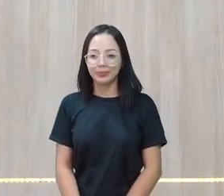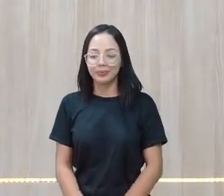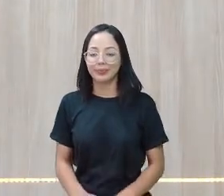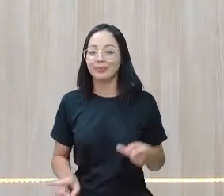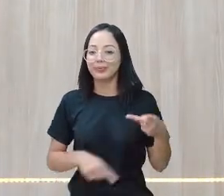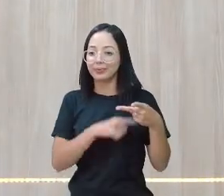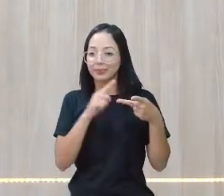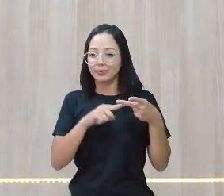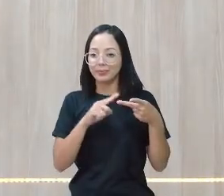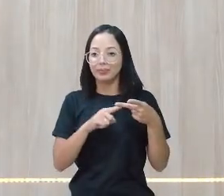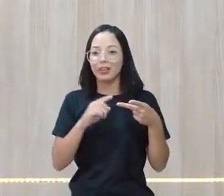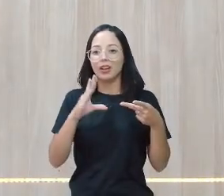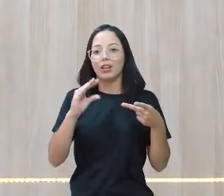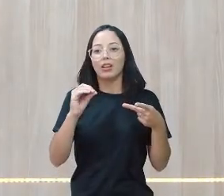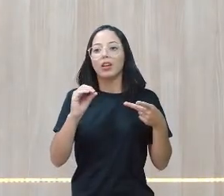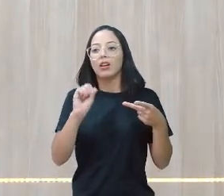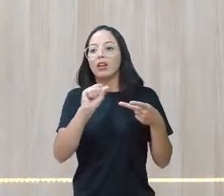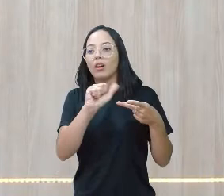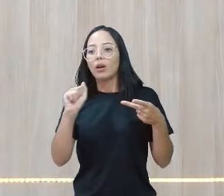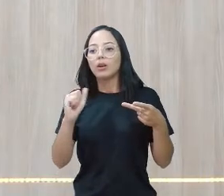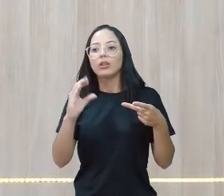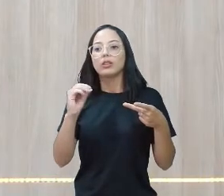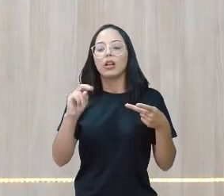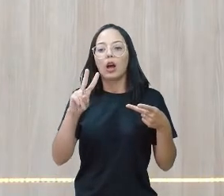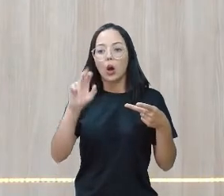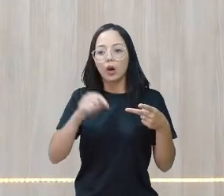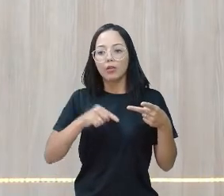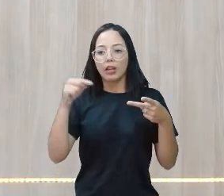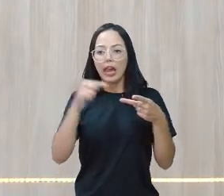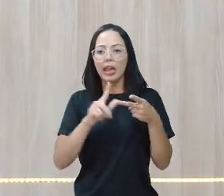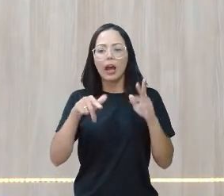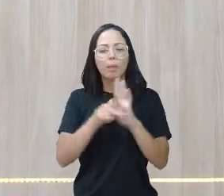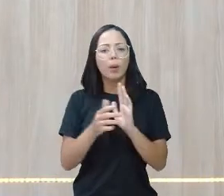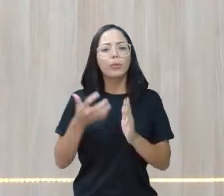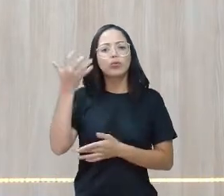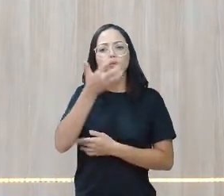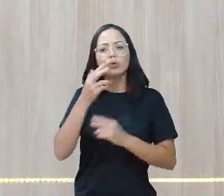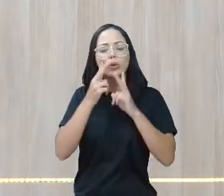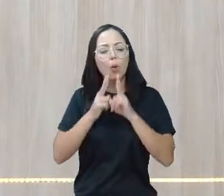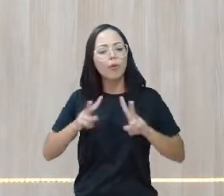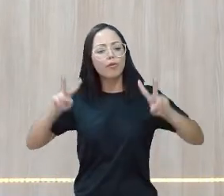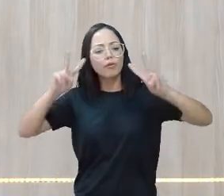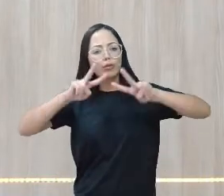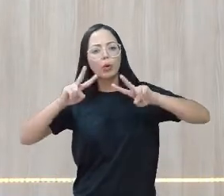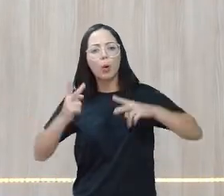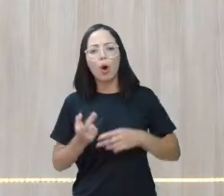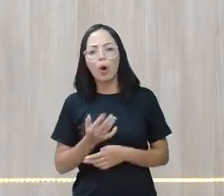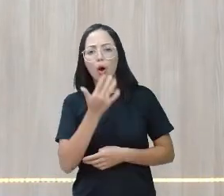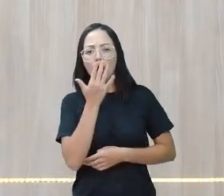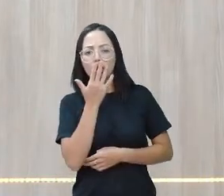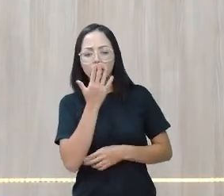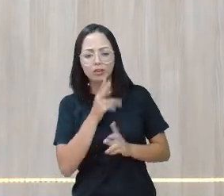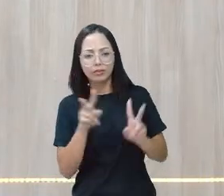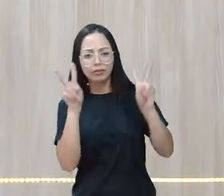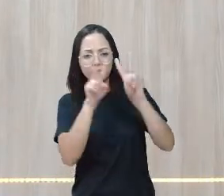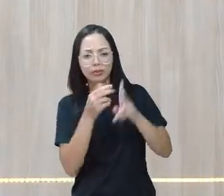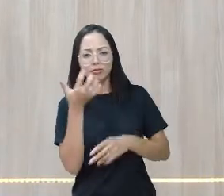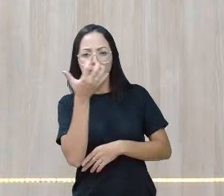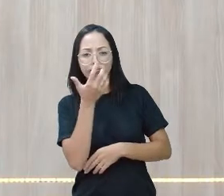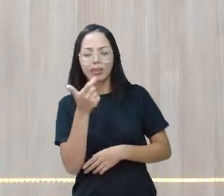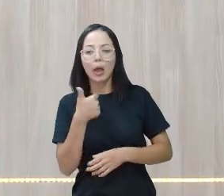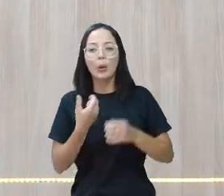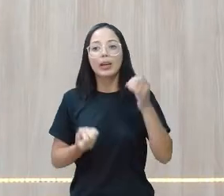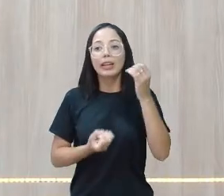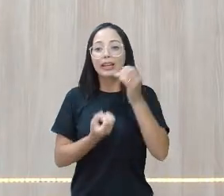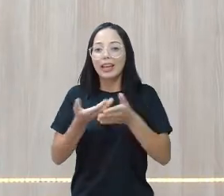Korsakov, ele era diferente do Kandinsky. Como ele era músico, ele via cores relacionadas às notas musicais. E aí eu criei